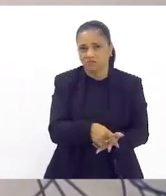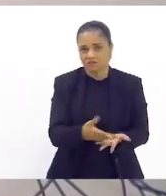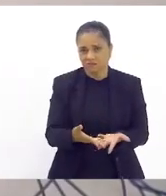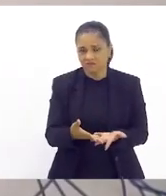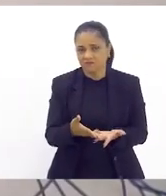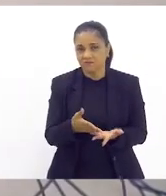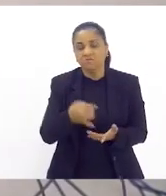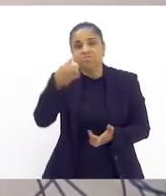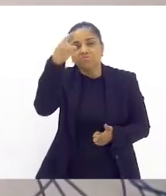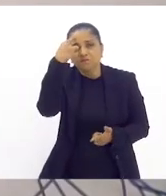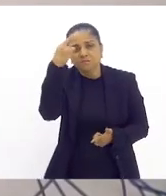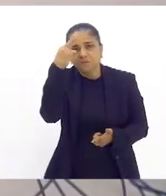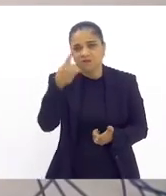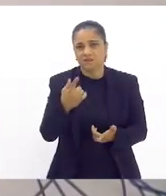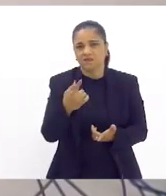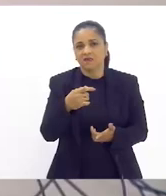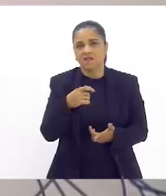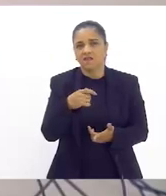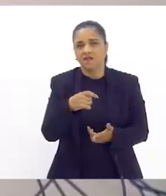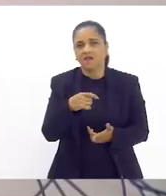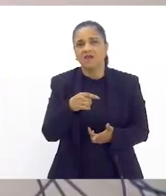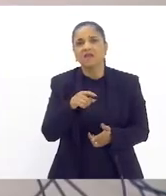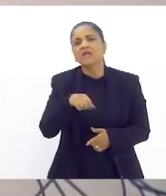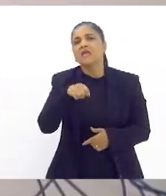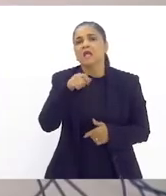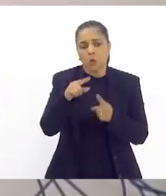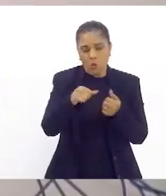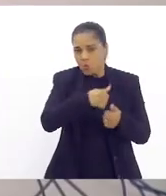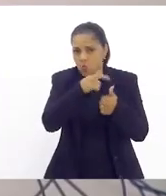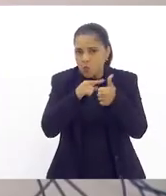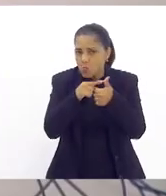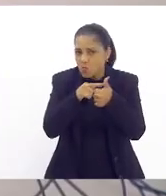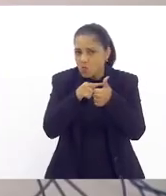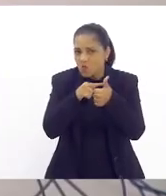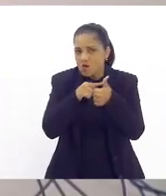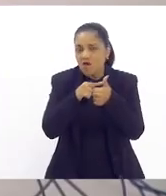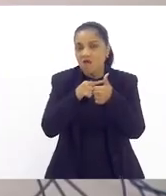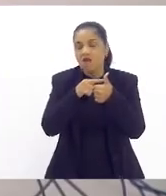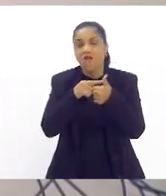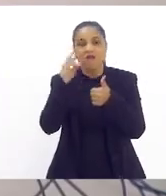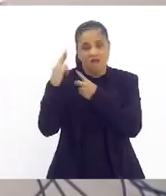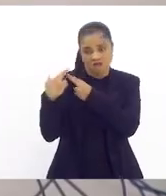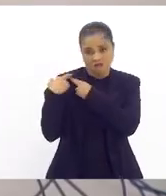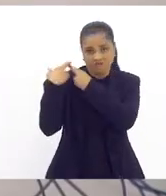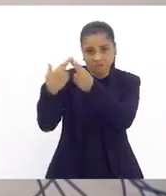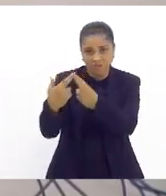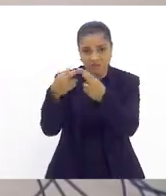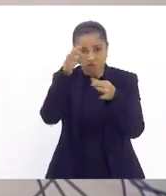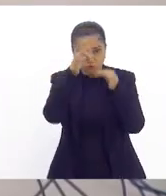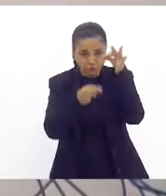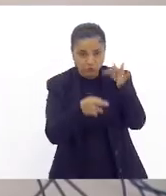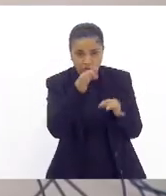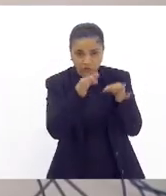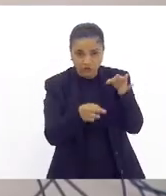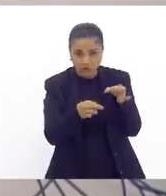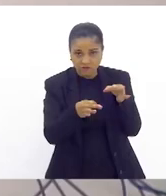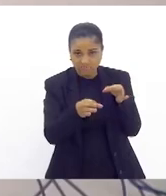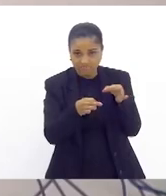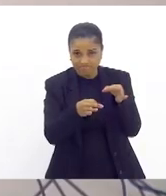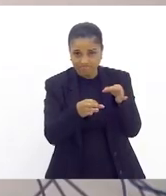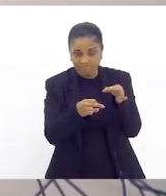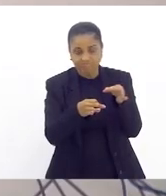pensar Qual é uma responsabilidade jurídica que essas empresas precisam tomar